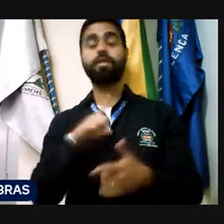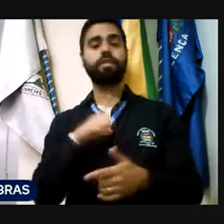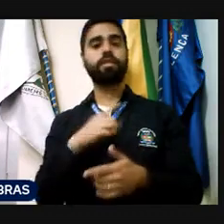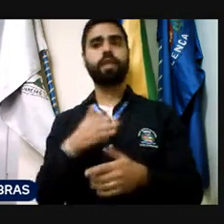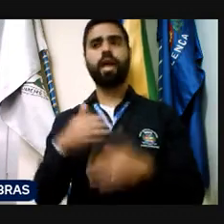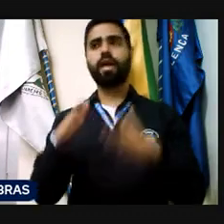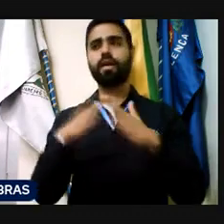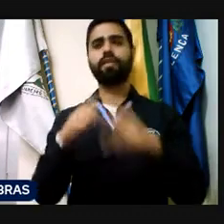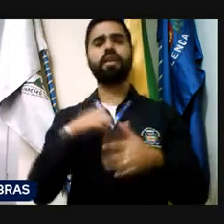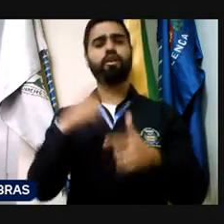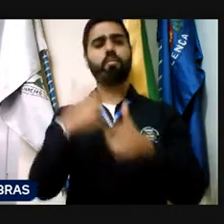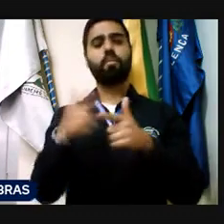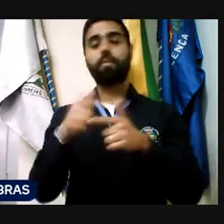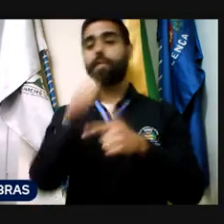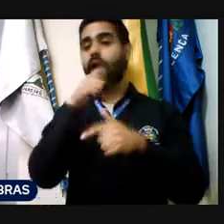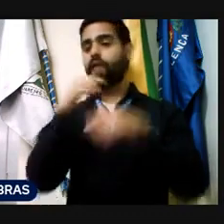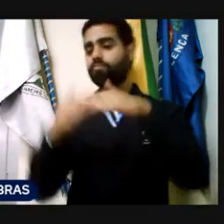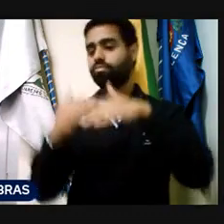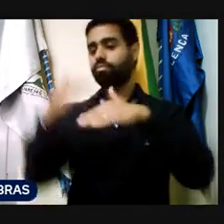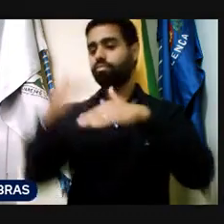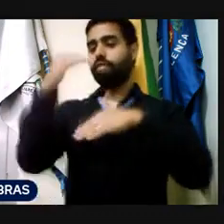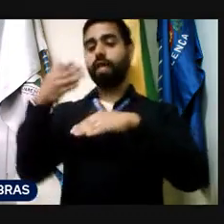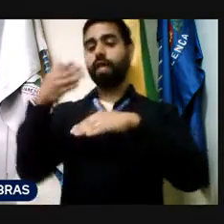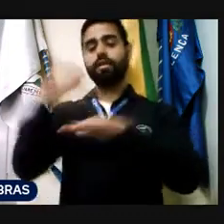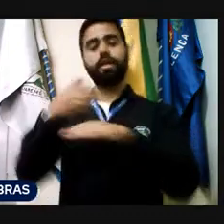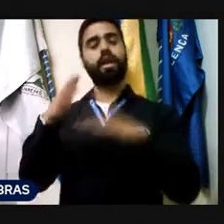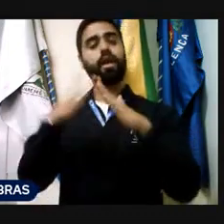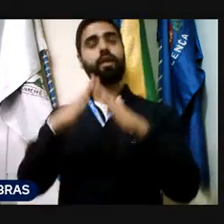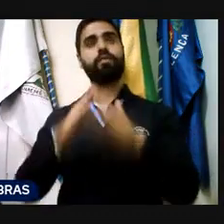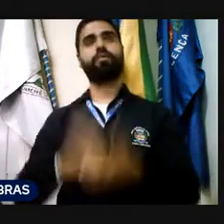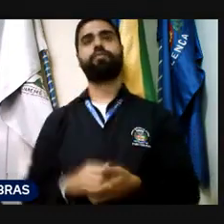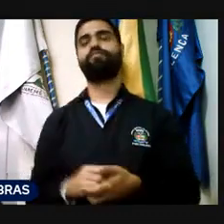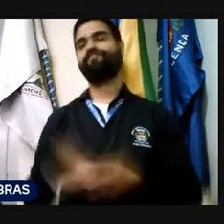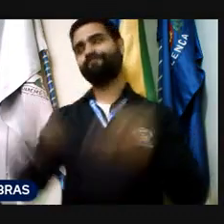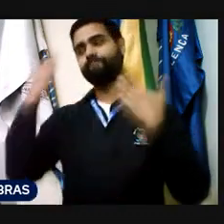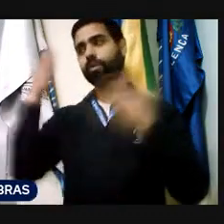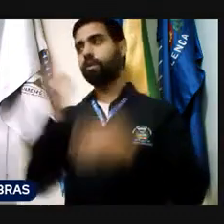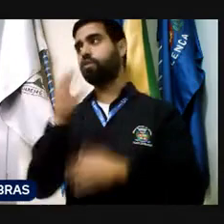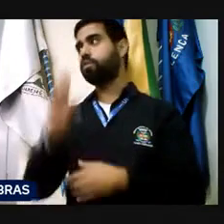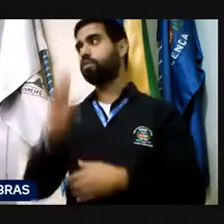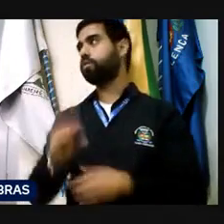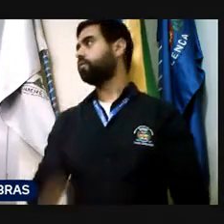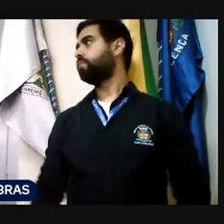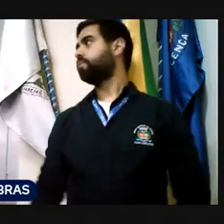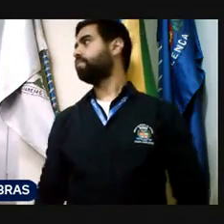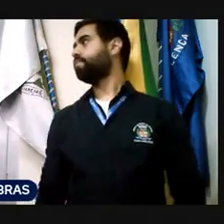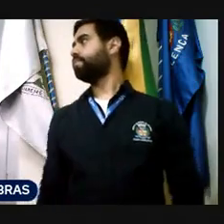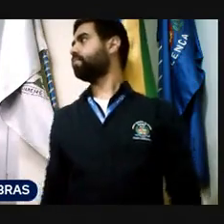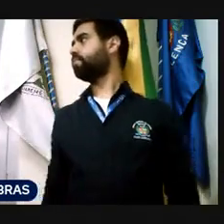sofrendo com inundações. Entendeu? Muito obrigado, boa noite.